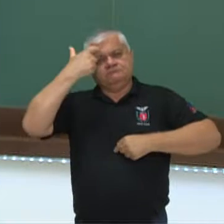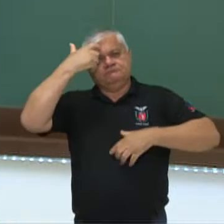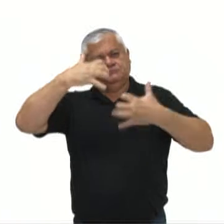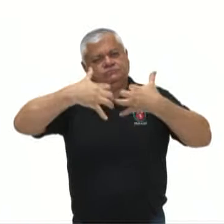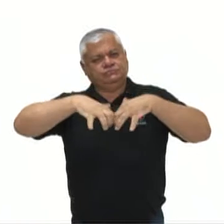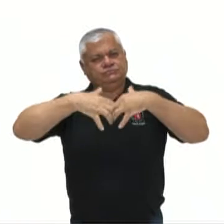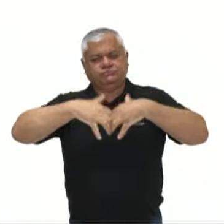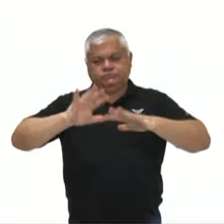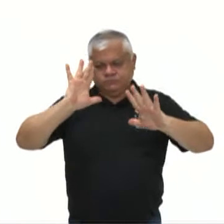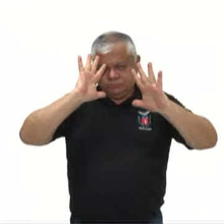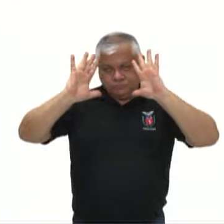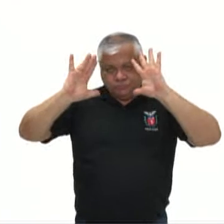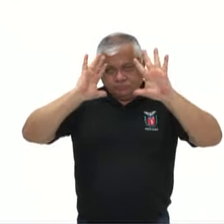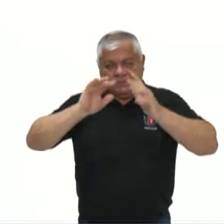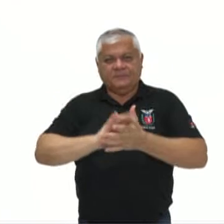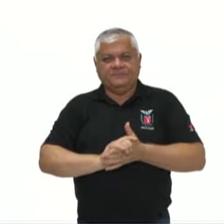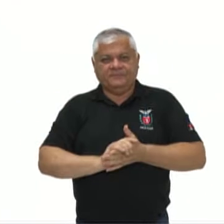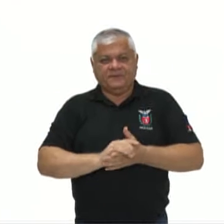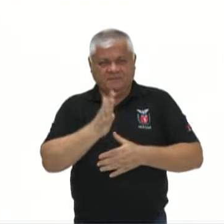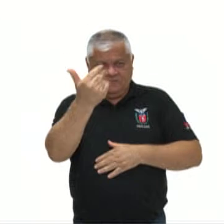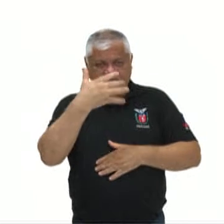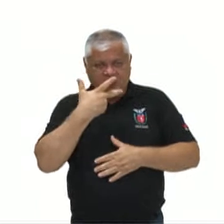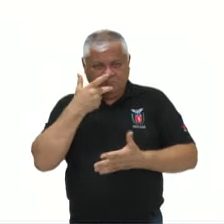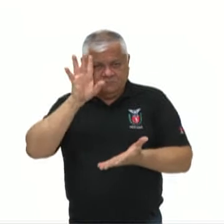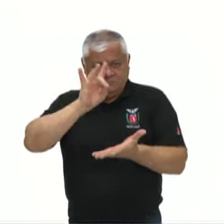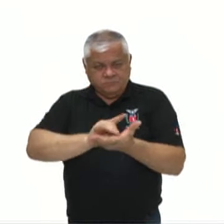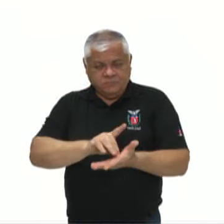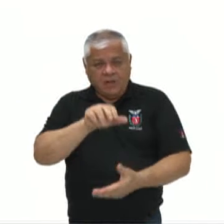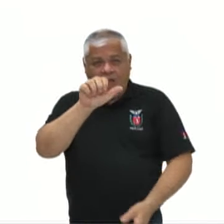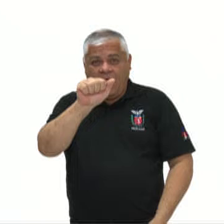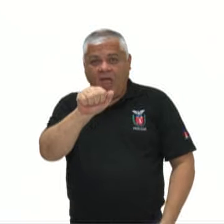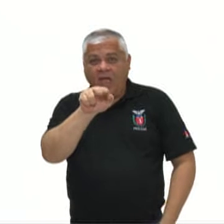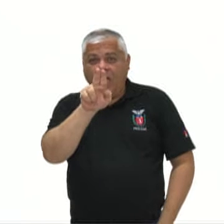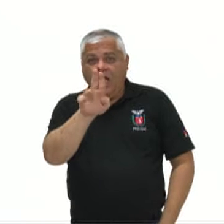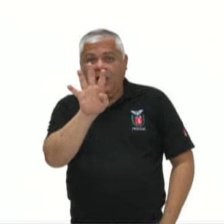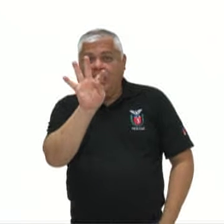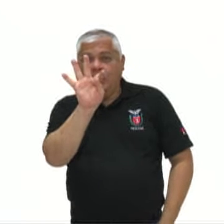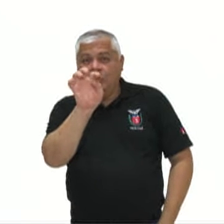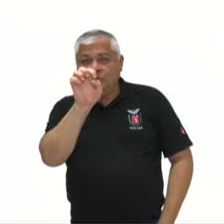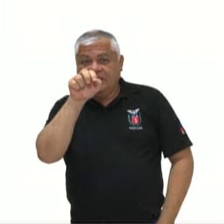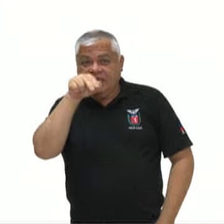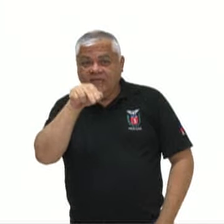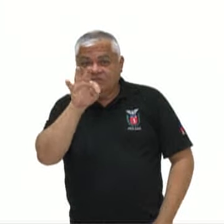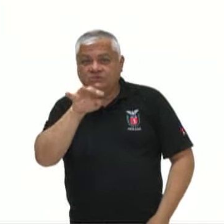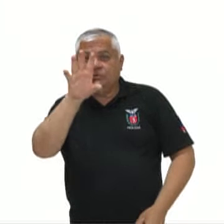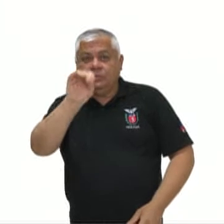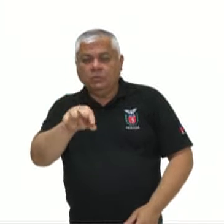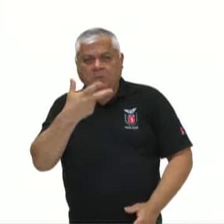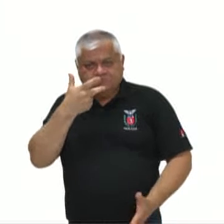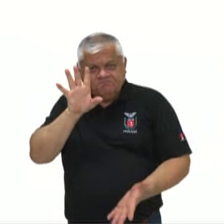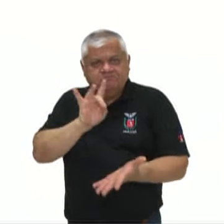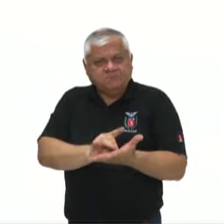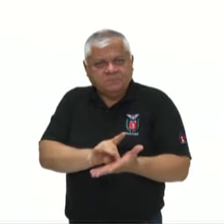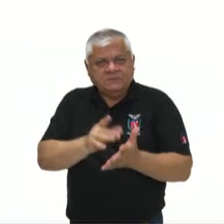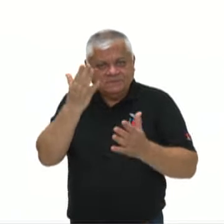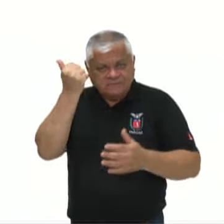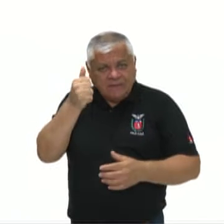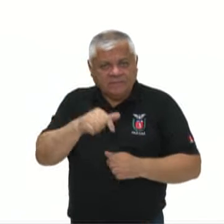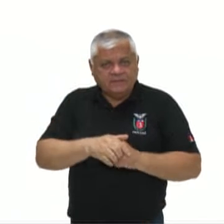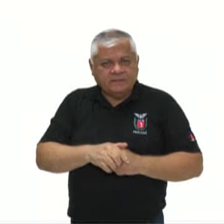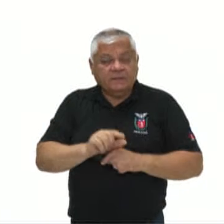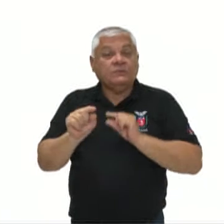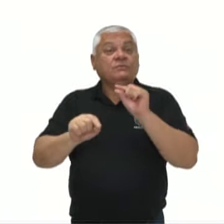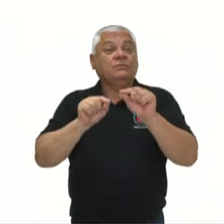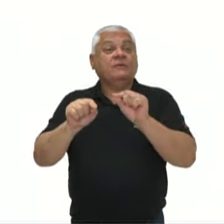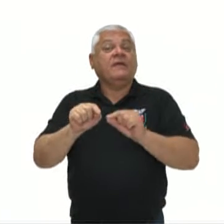pensamento. Você sabe ser autêntico, ousado? Quando falamos em autenticidade, logo nos lembramos da